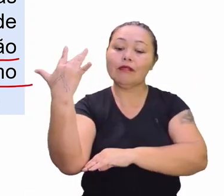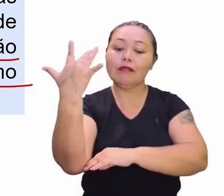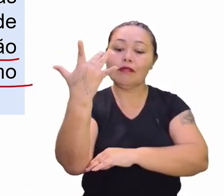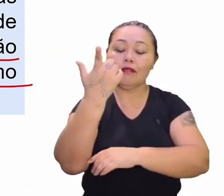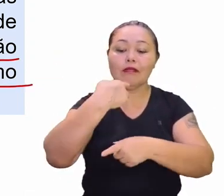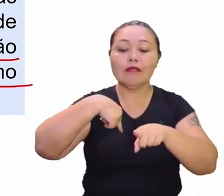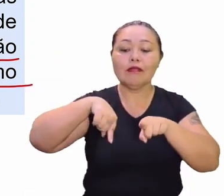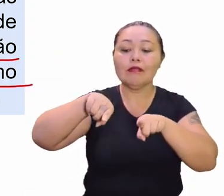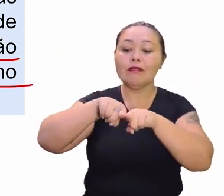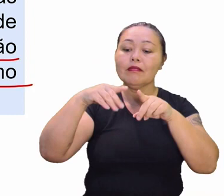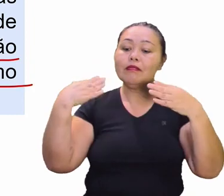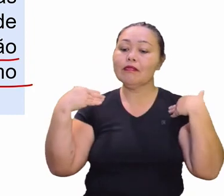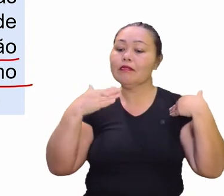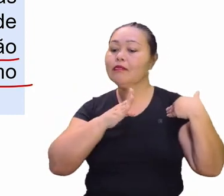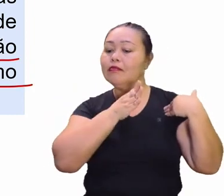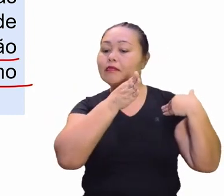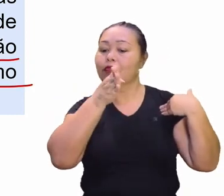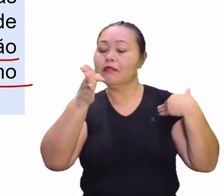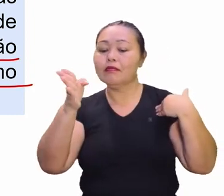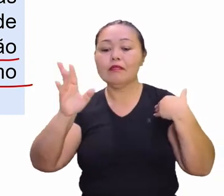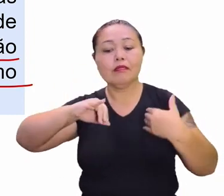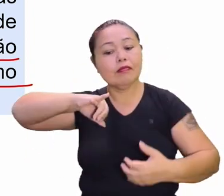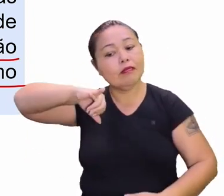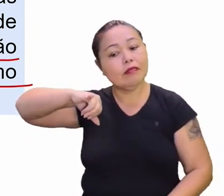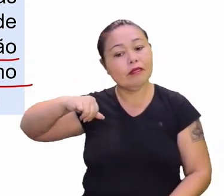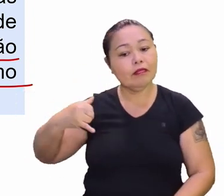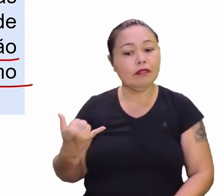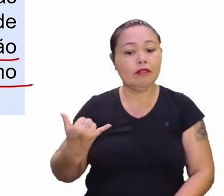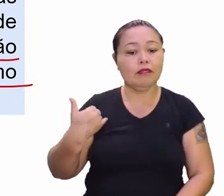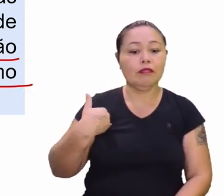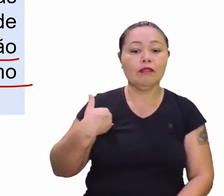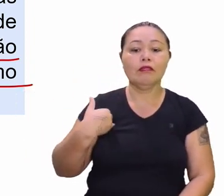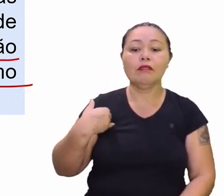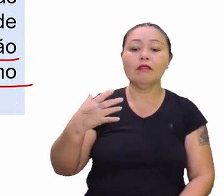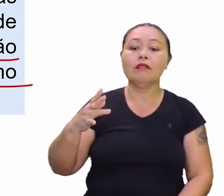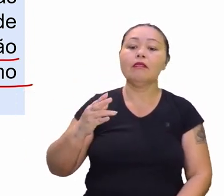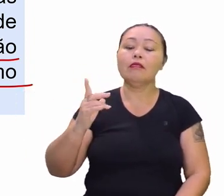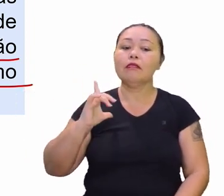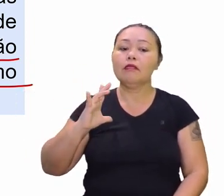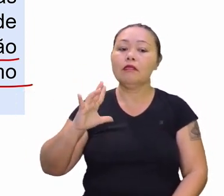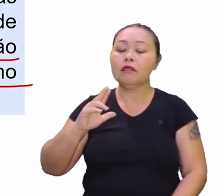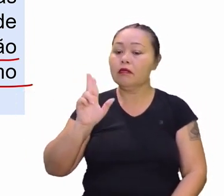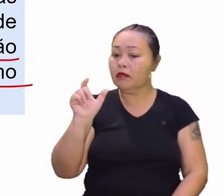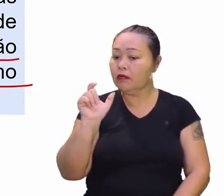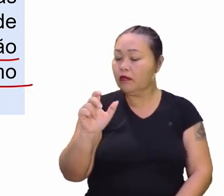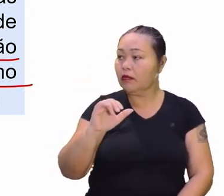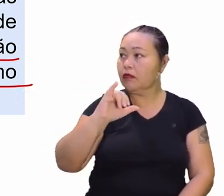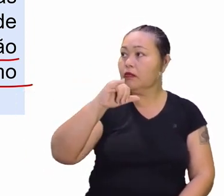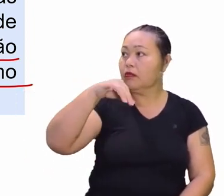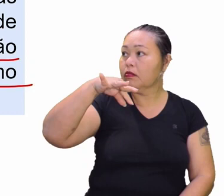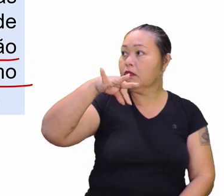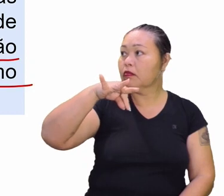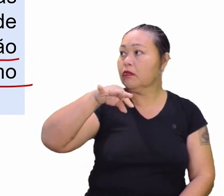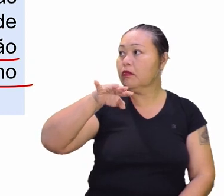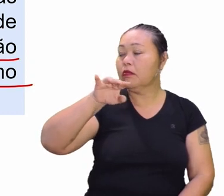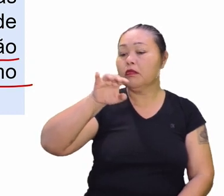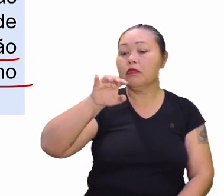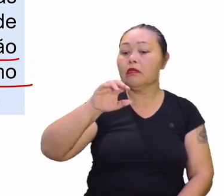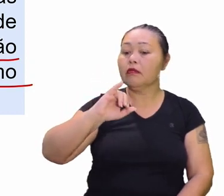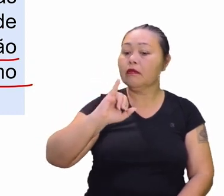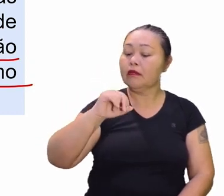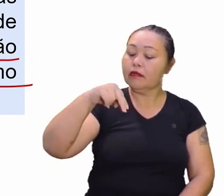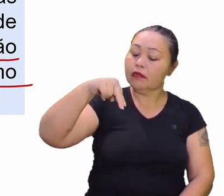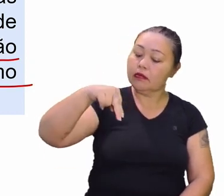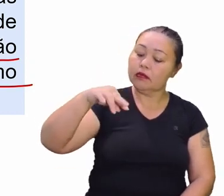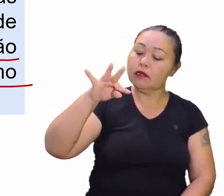o ecoturismo. E, professor Jorge, aproveitando que eu vi a palavra integral, gostaria de falar o seguinte, pode ser até uma dica